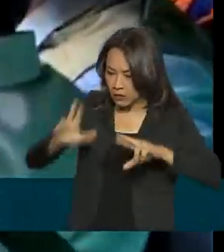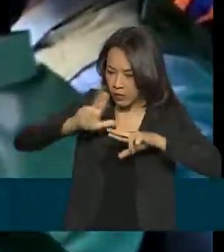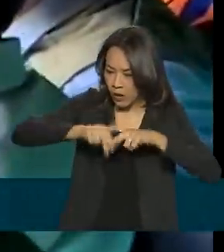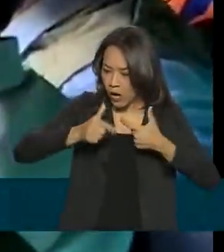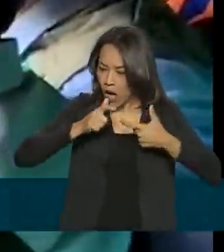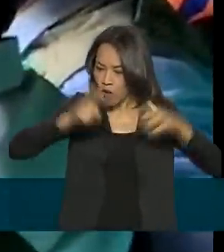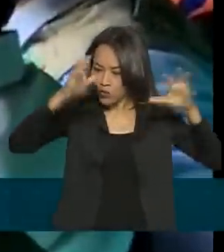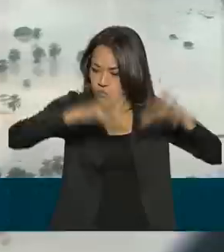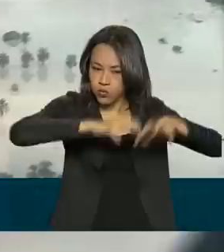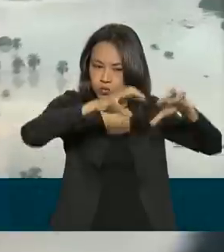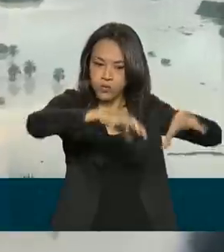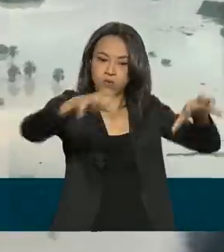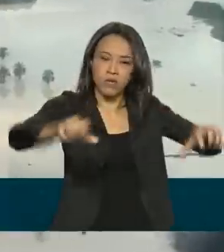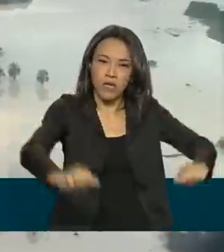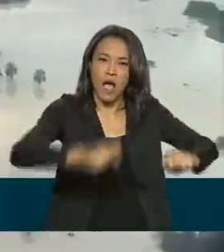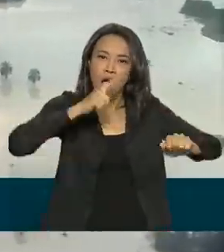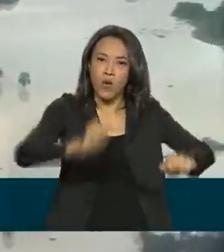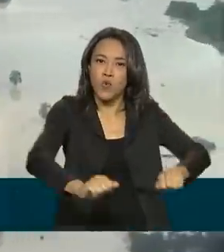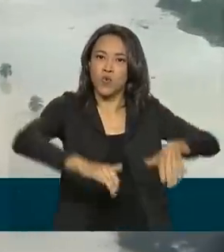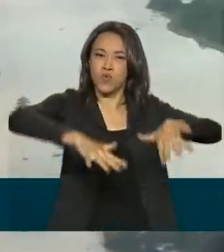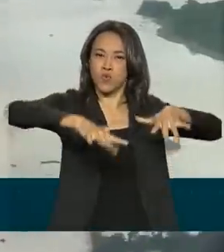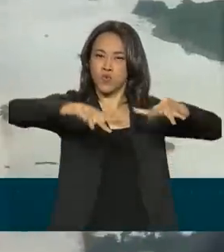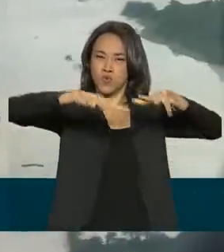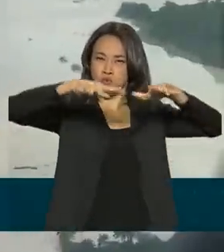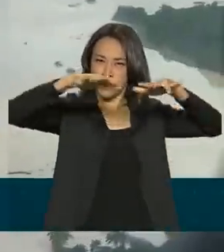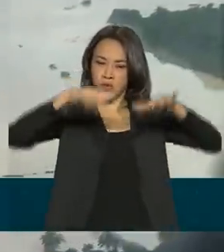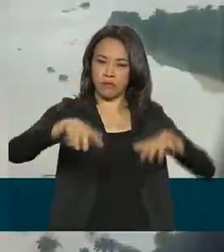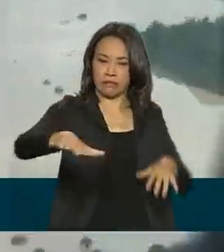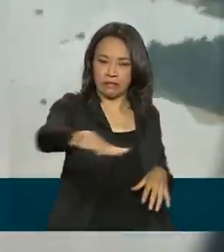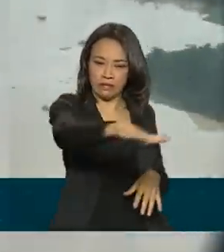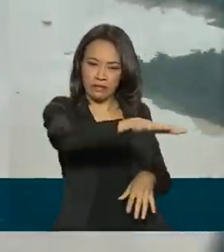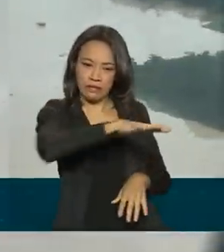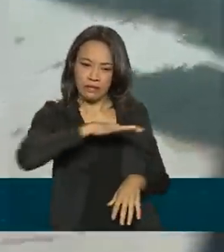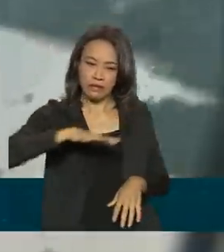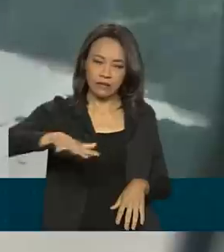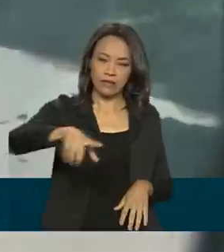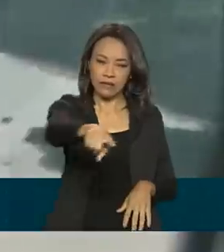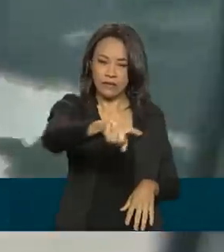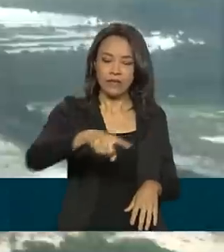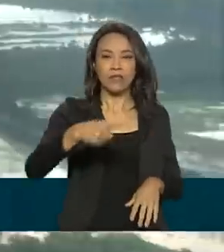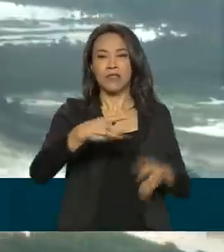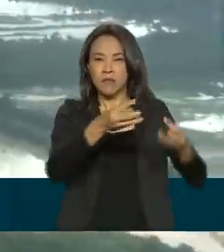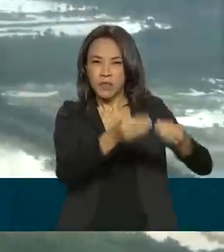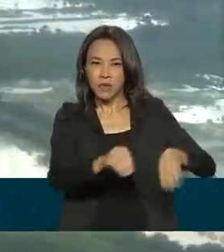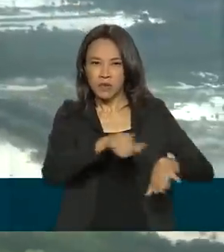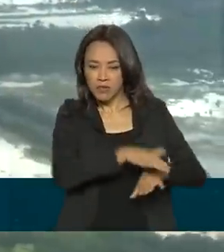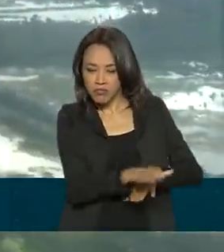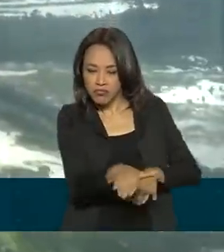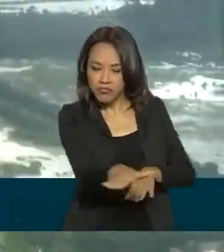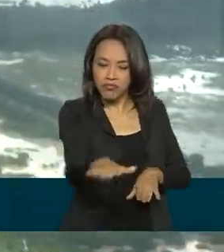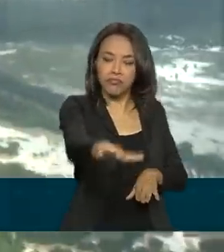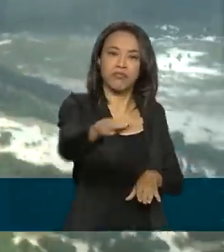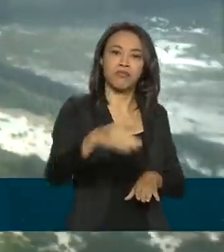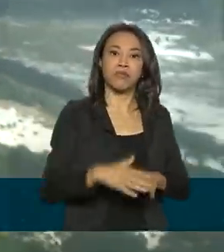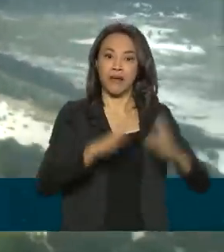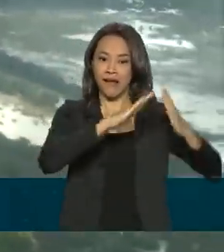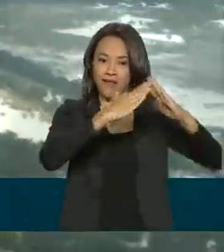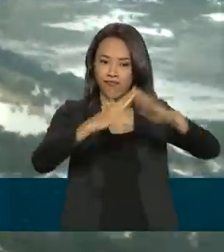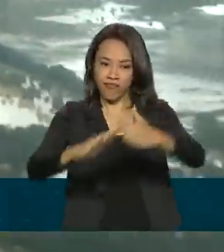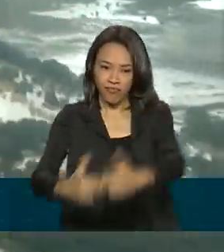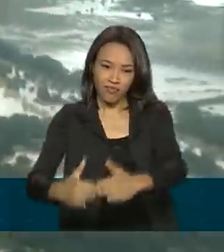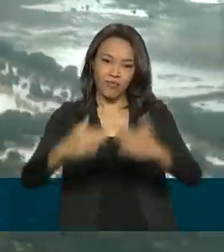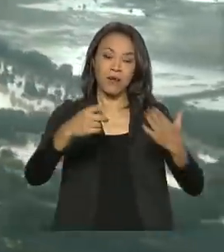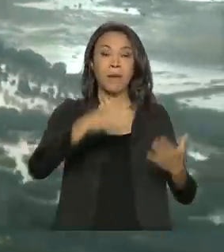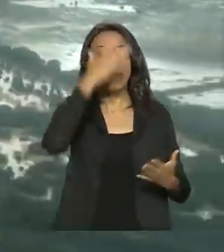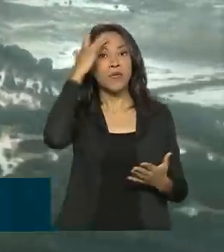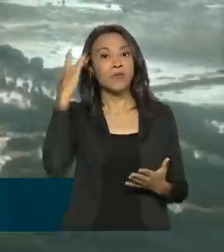as extensas áreas alagadas, que deixaram pontes submersas, estradas danificadas, casas inundadas, desalojados